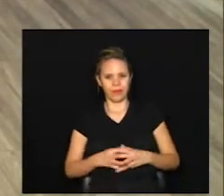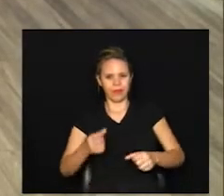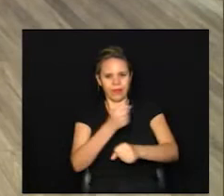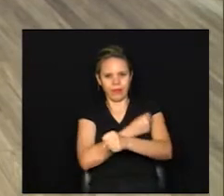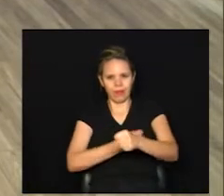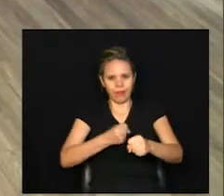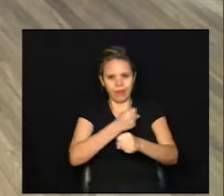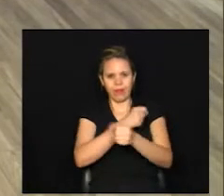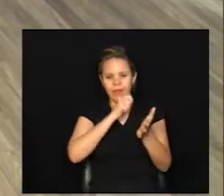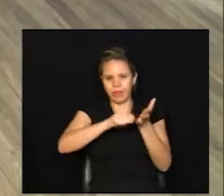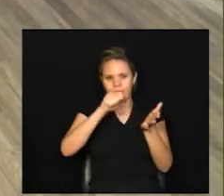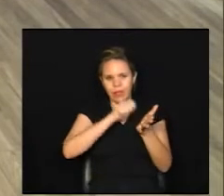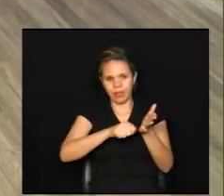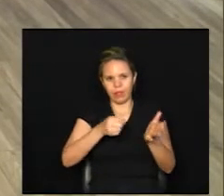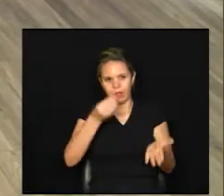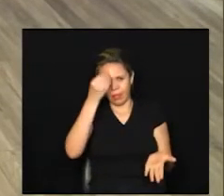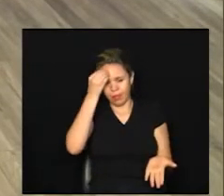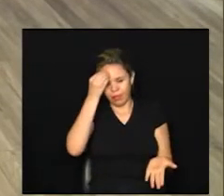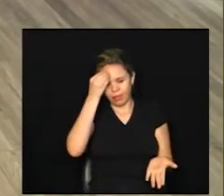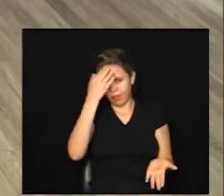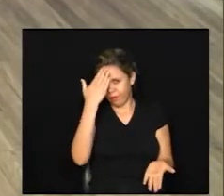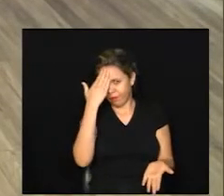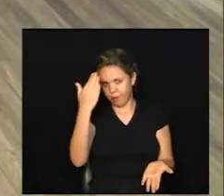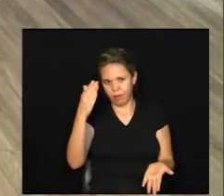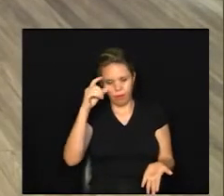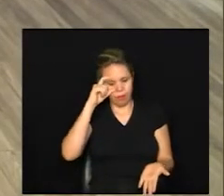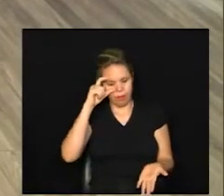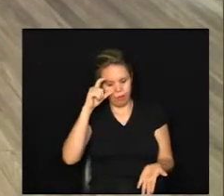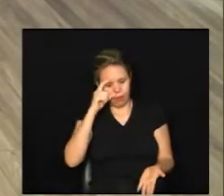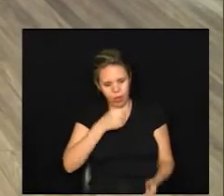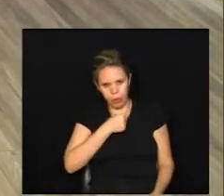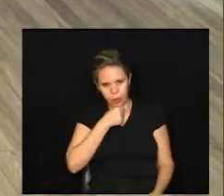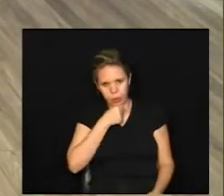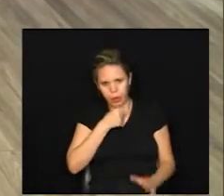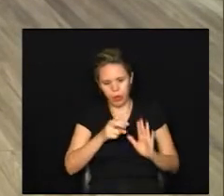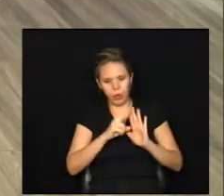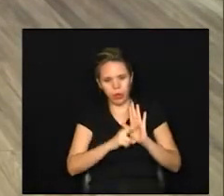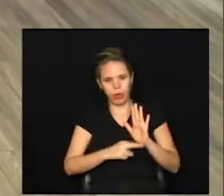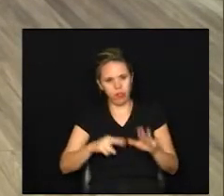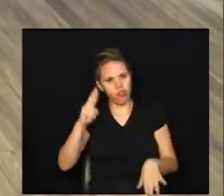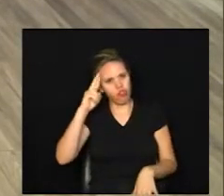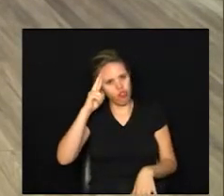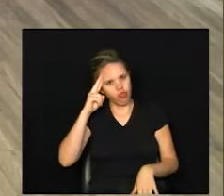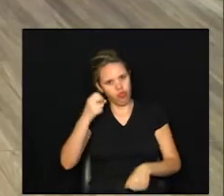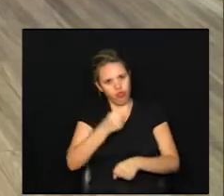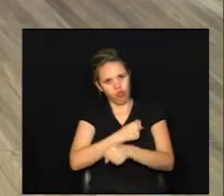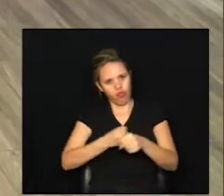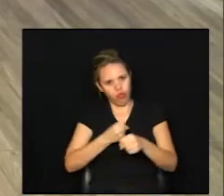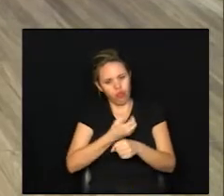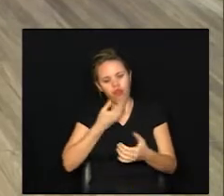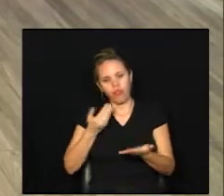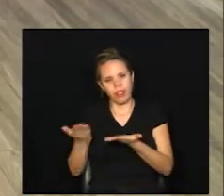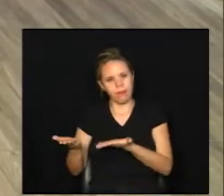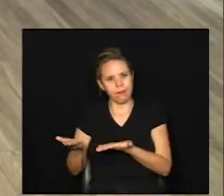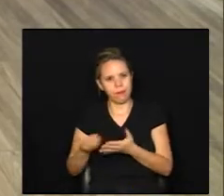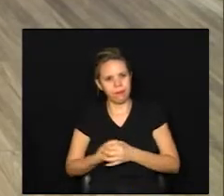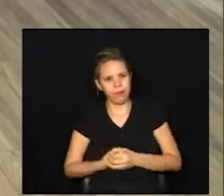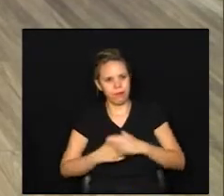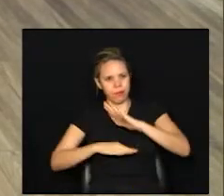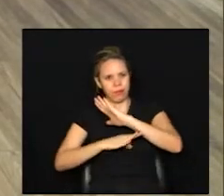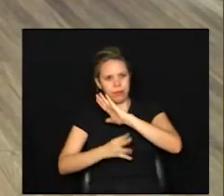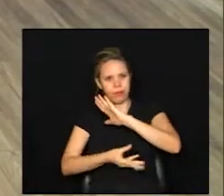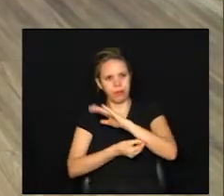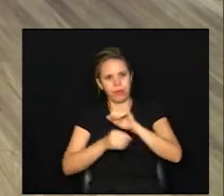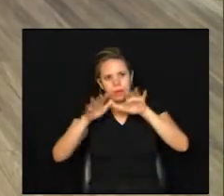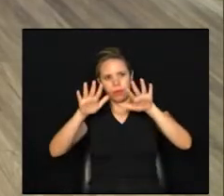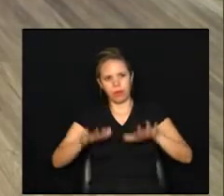Receita anotada aqui, hein, Michel Amorim? Muito obrigado aí por esta receita, ao nosso chefe também aqui no Cozinha Fácil. O Câmara Total